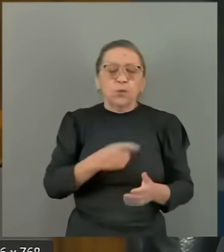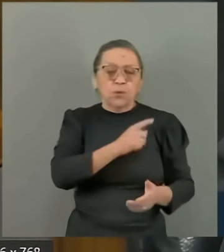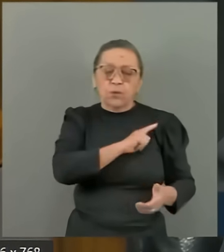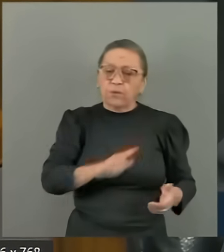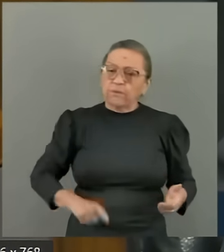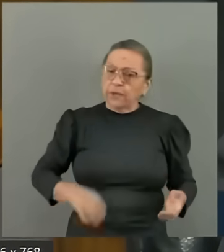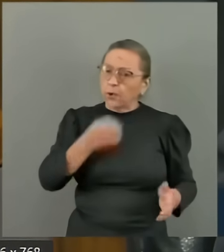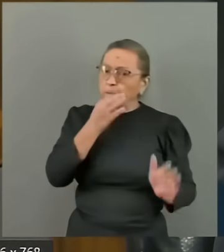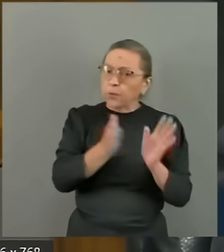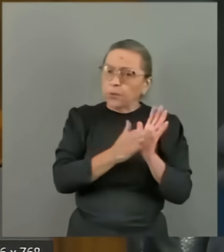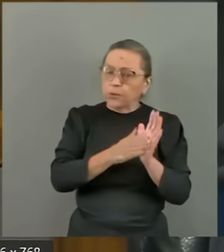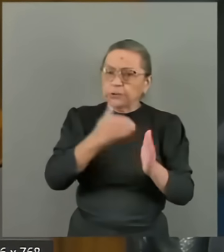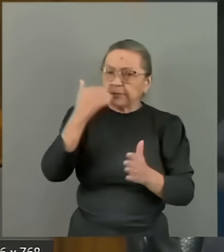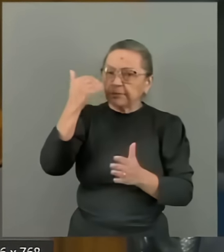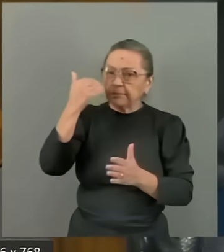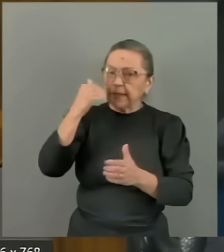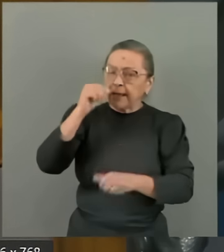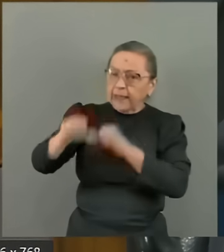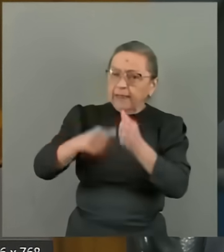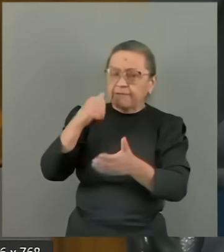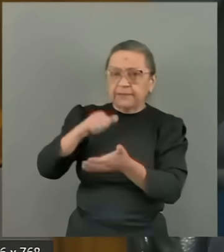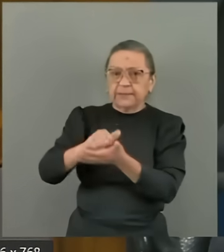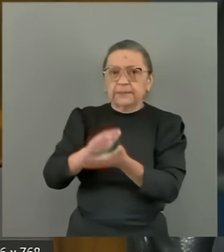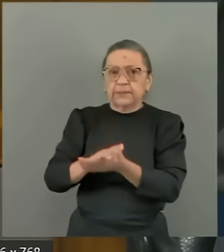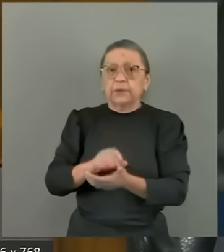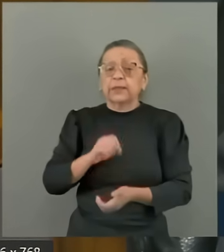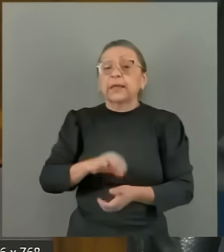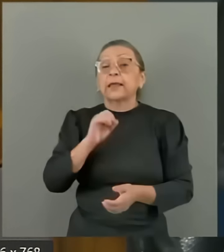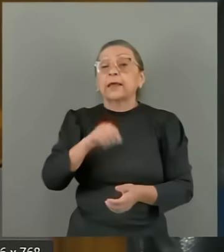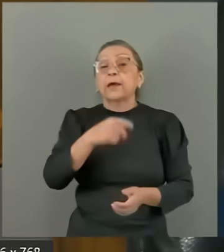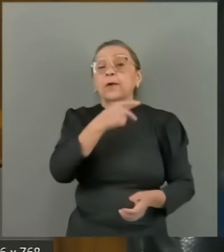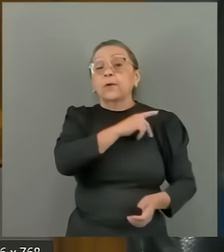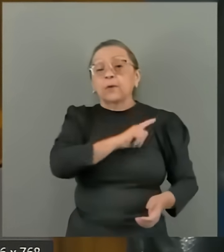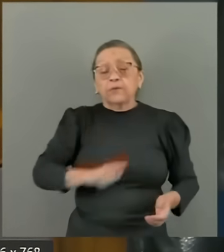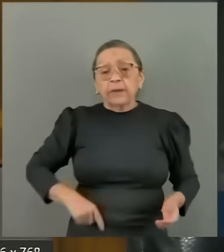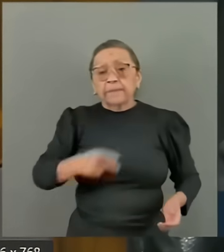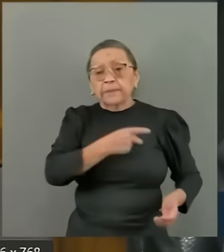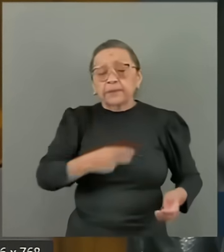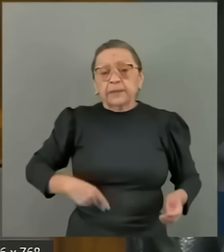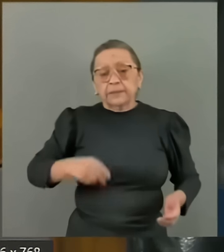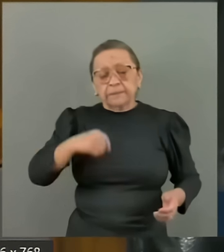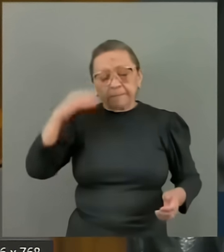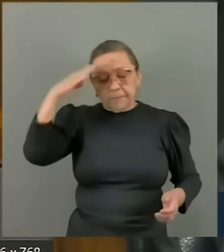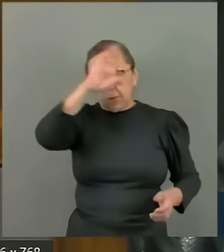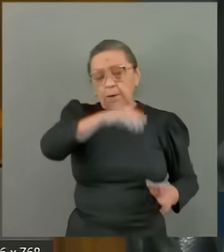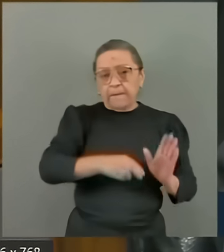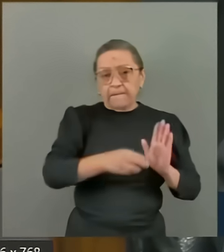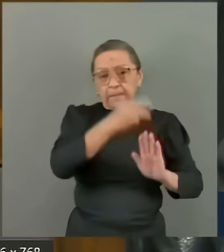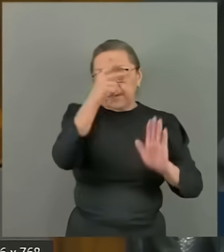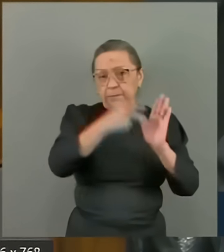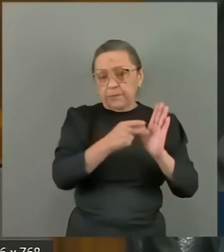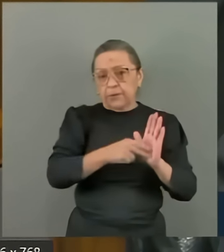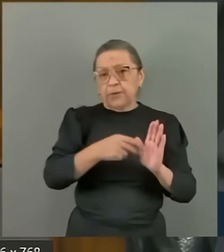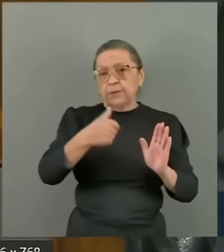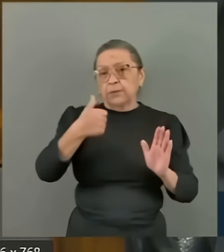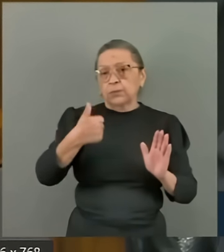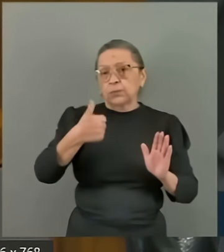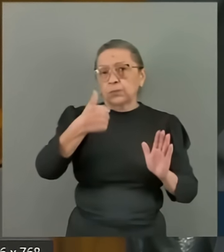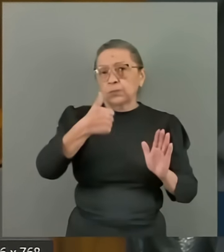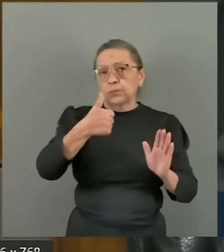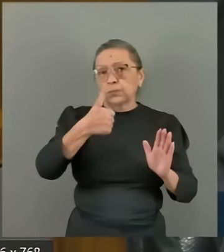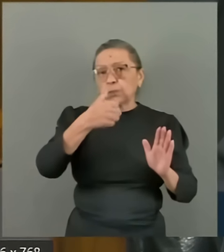descontos associativos. Quem propôs foi o governo do presidente Bolsonaro, com a medida provisória 871. Ninguém propôs. Quem